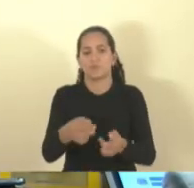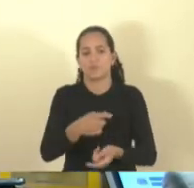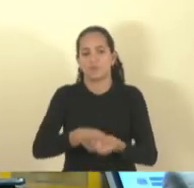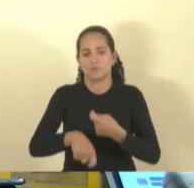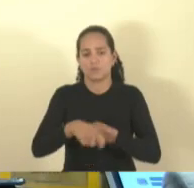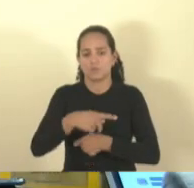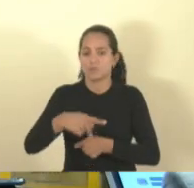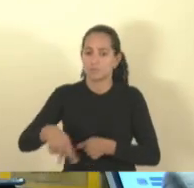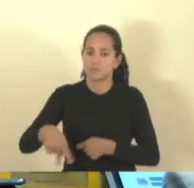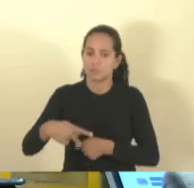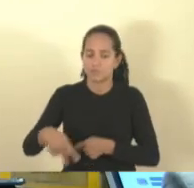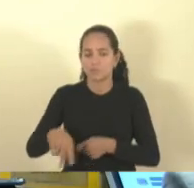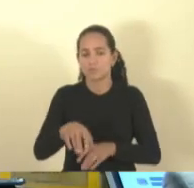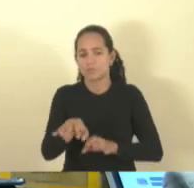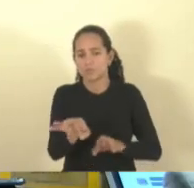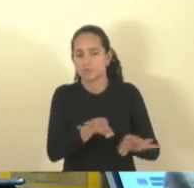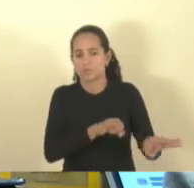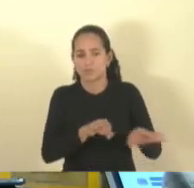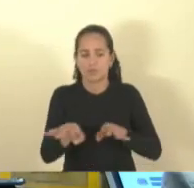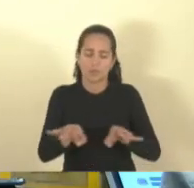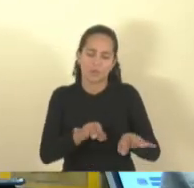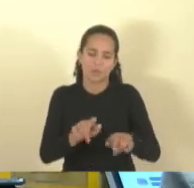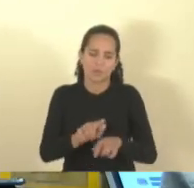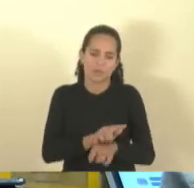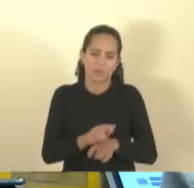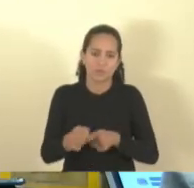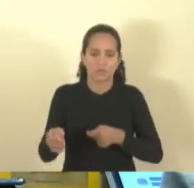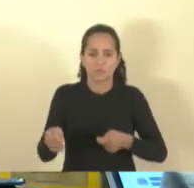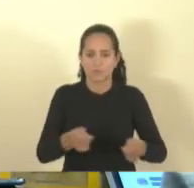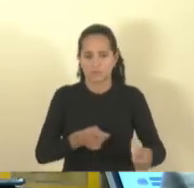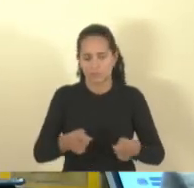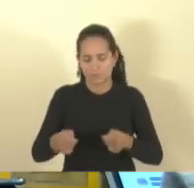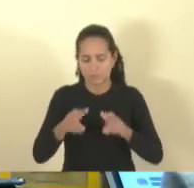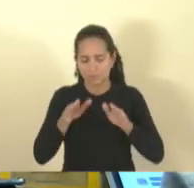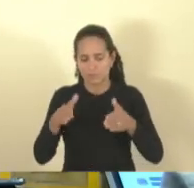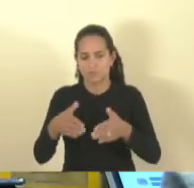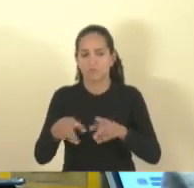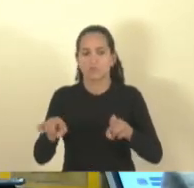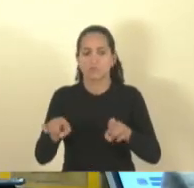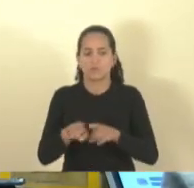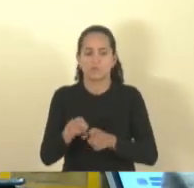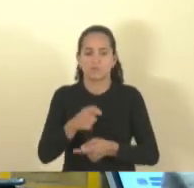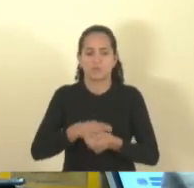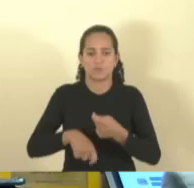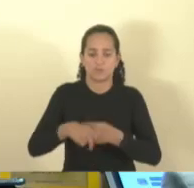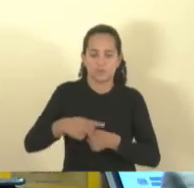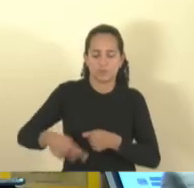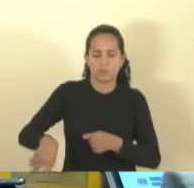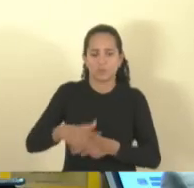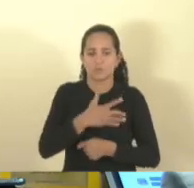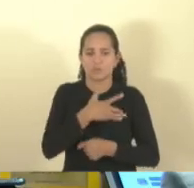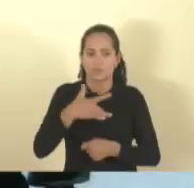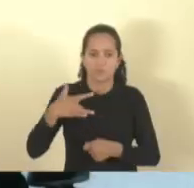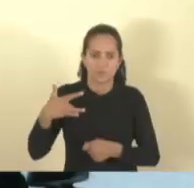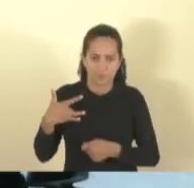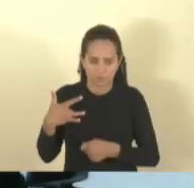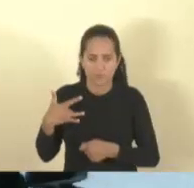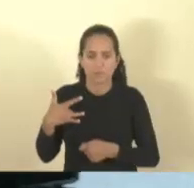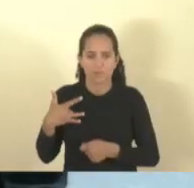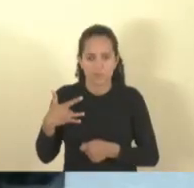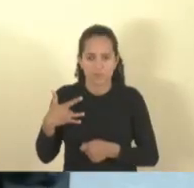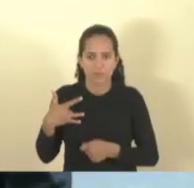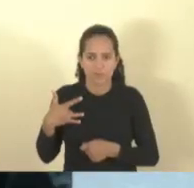Administração Pública, Planejamento e Gestão Governamental e especialização em Gestão de Políticas de Saúde Informadas